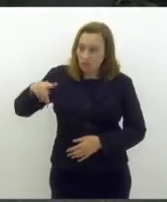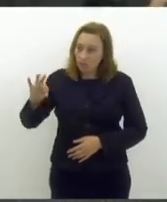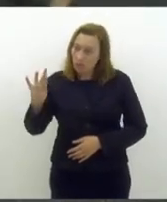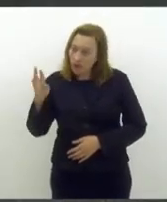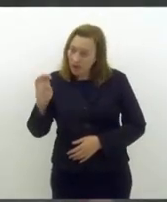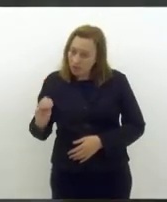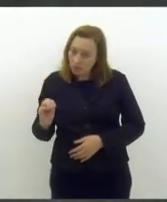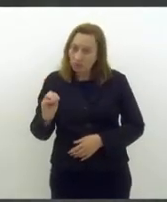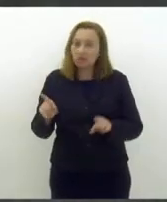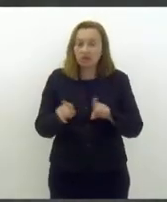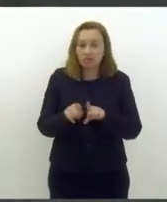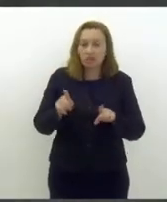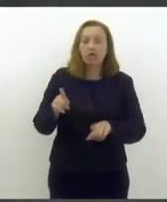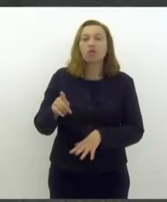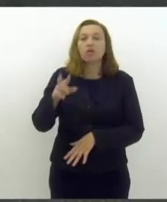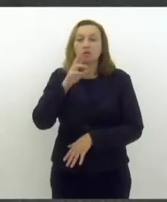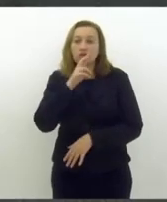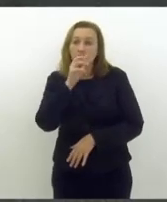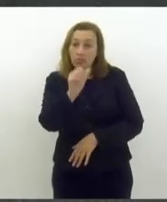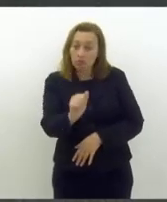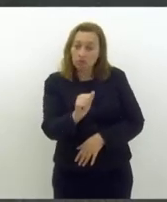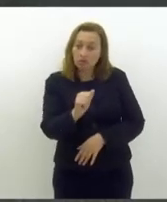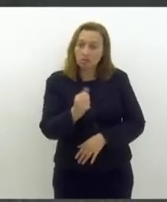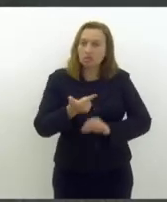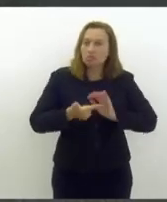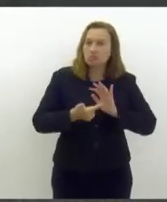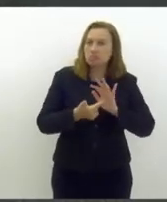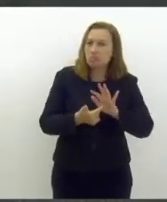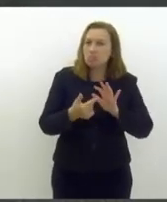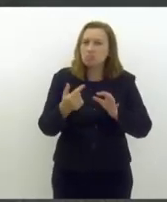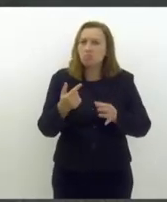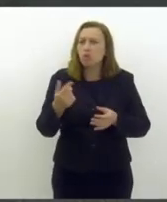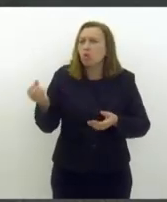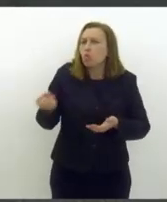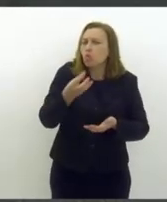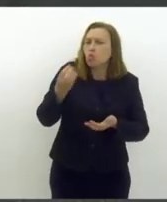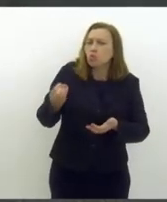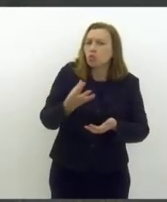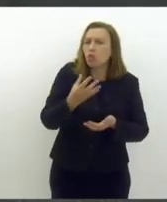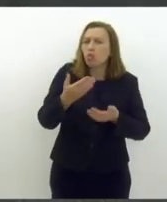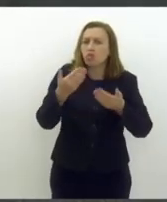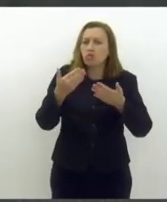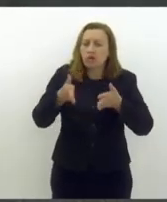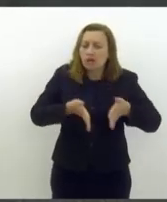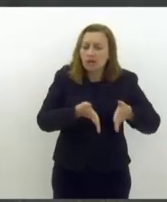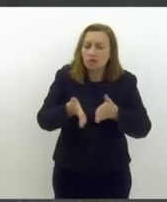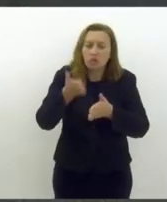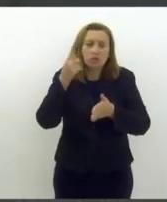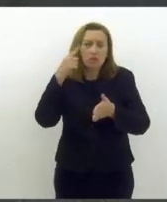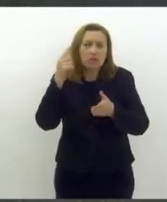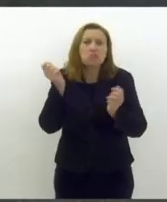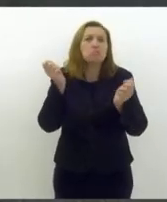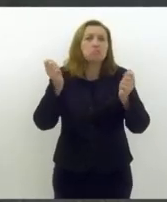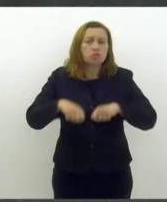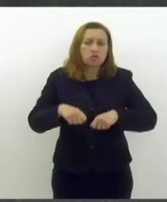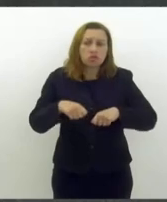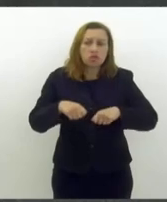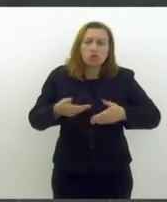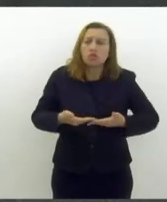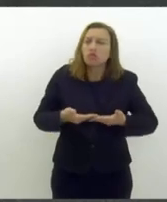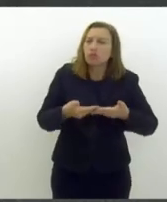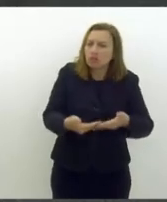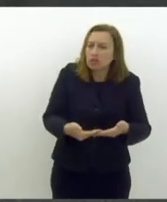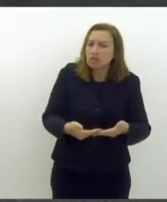Amorim que trazem um novo debate quando pensam né de que isso seja possível fornecimento